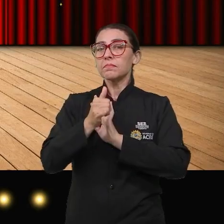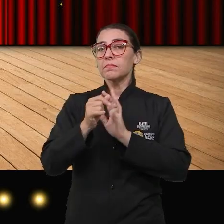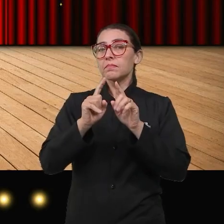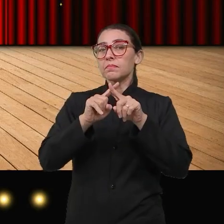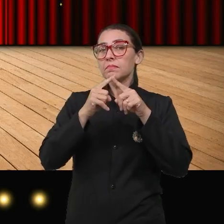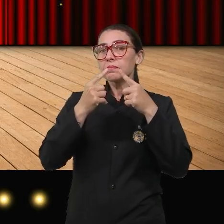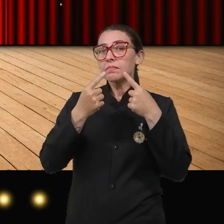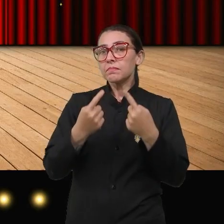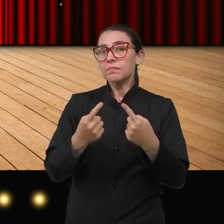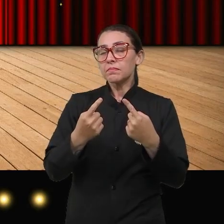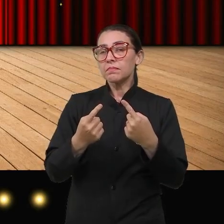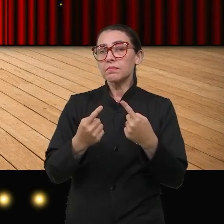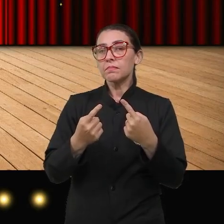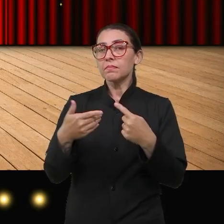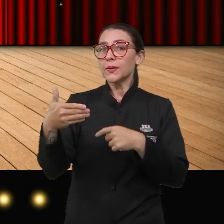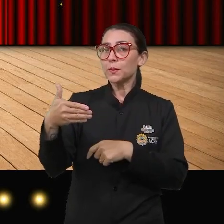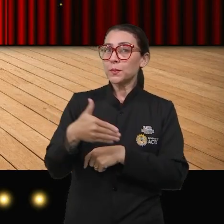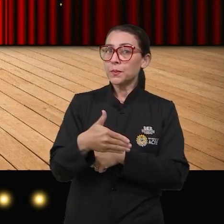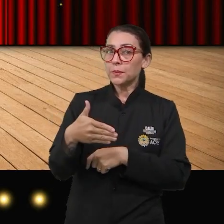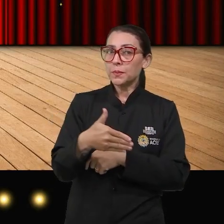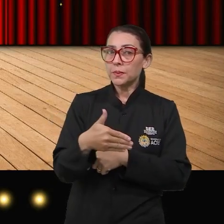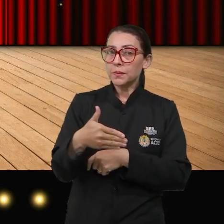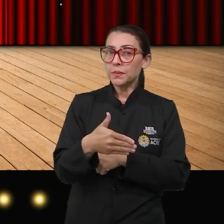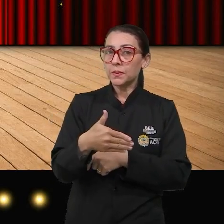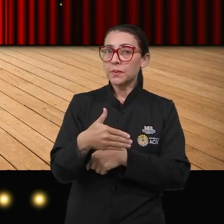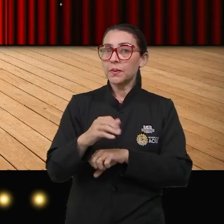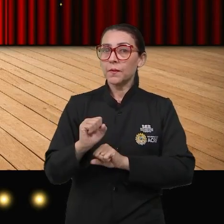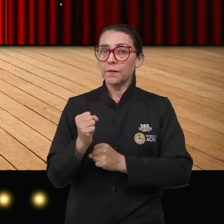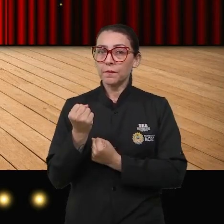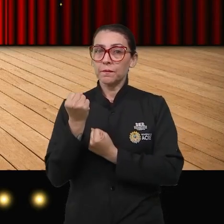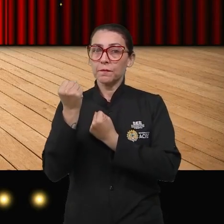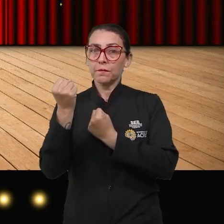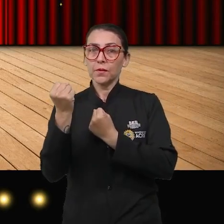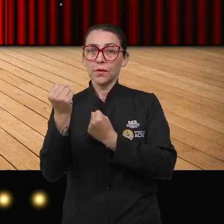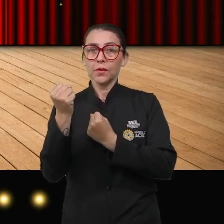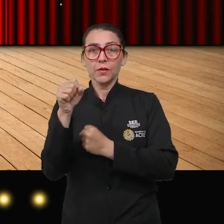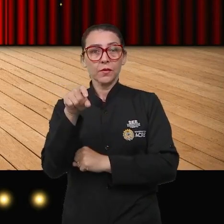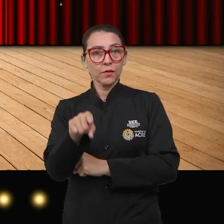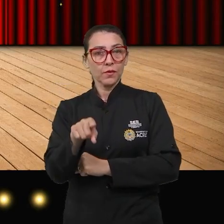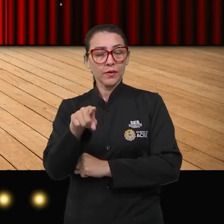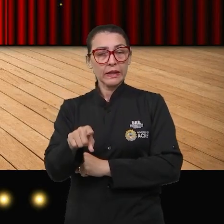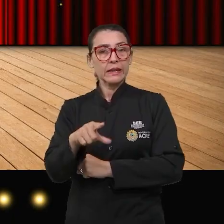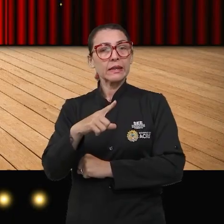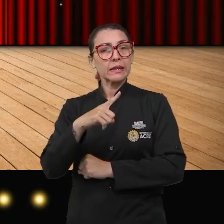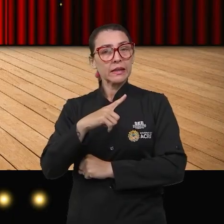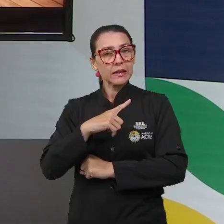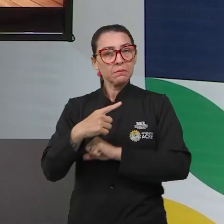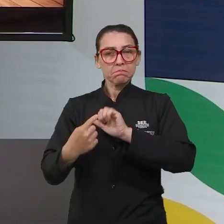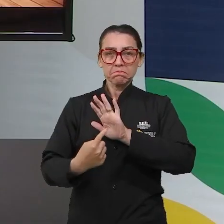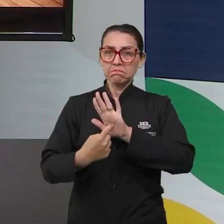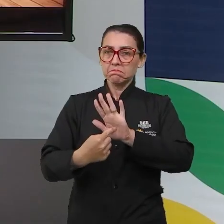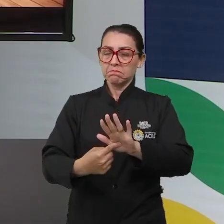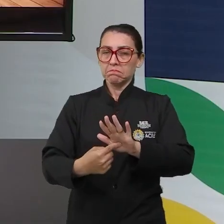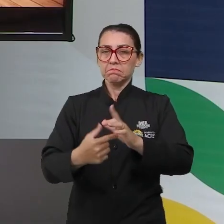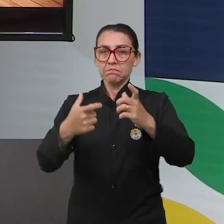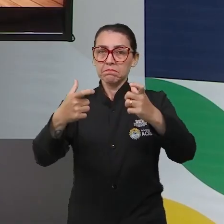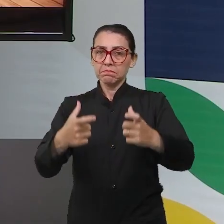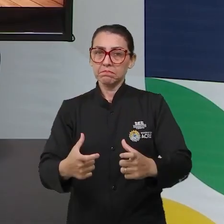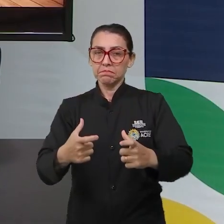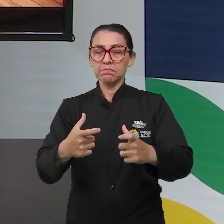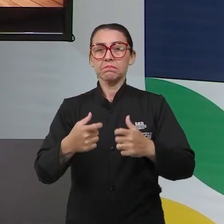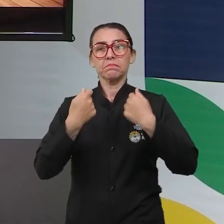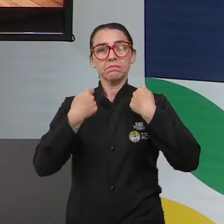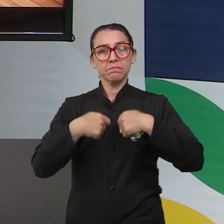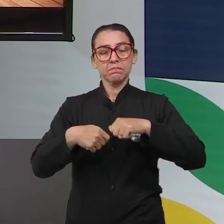é a mesmo que intensidade, força, como você se apresenta no palco e você